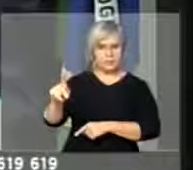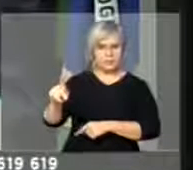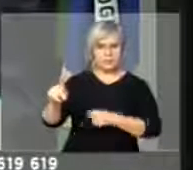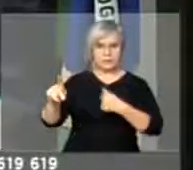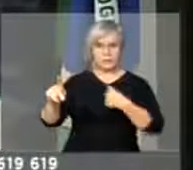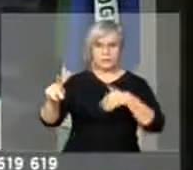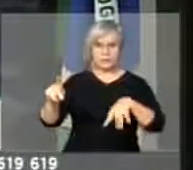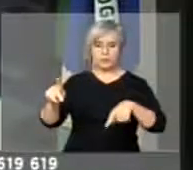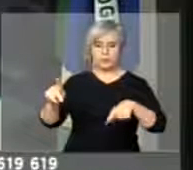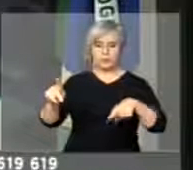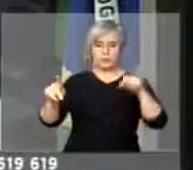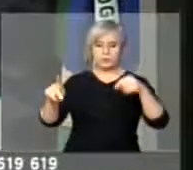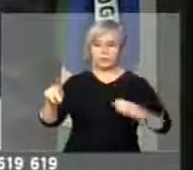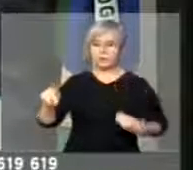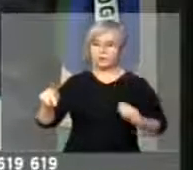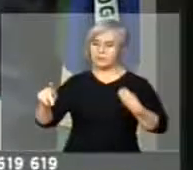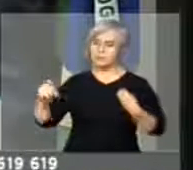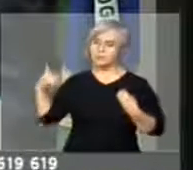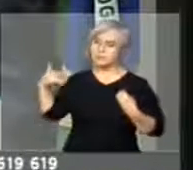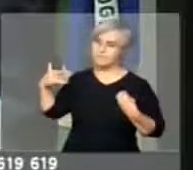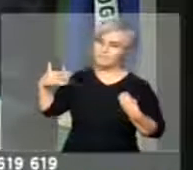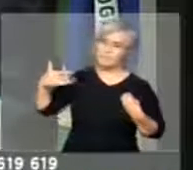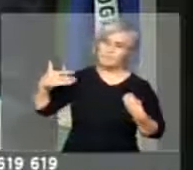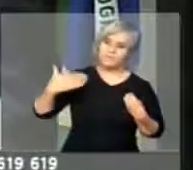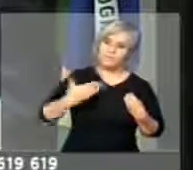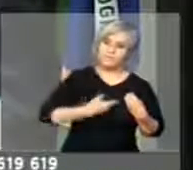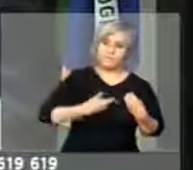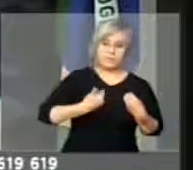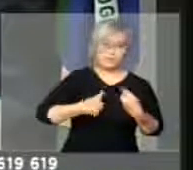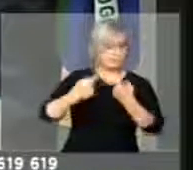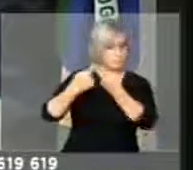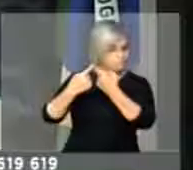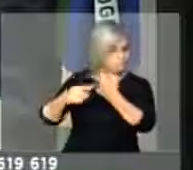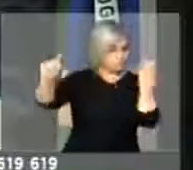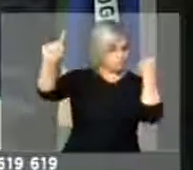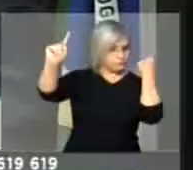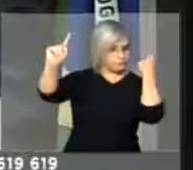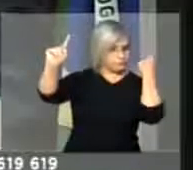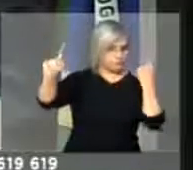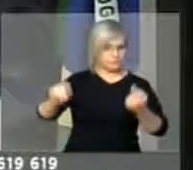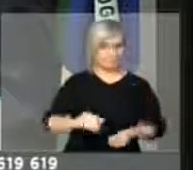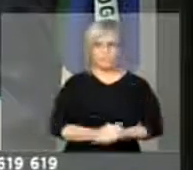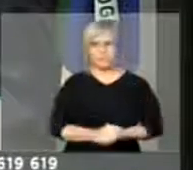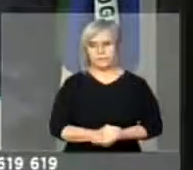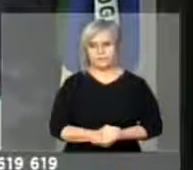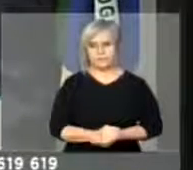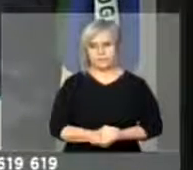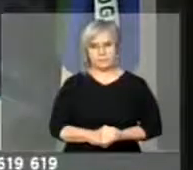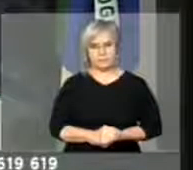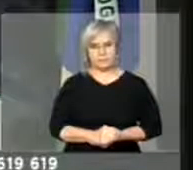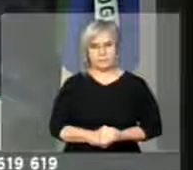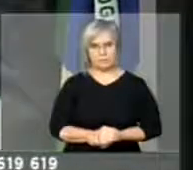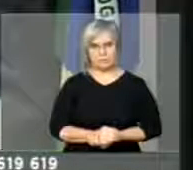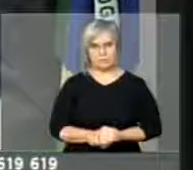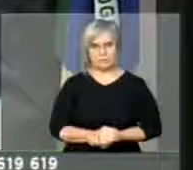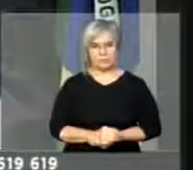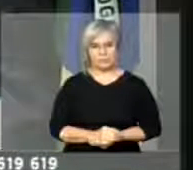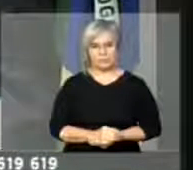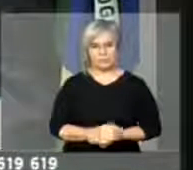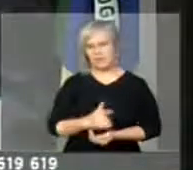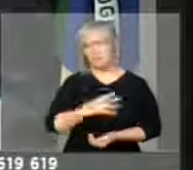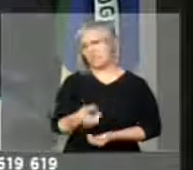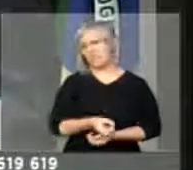optei a vida inteira por manter distância desse cidadão. E aí eu tenho vários